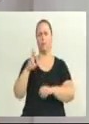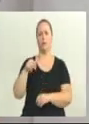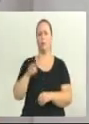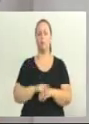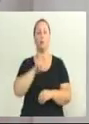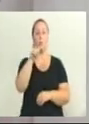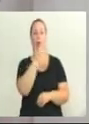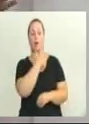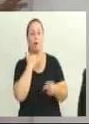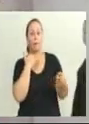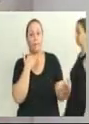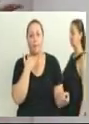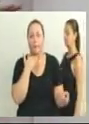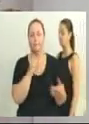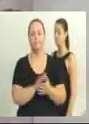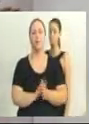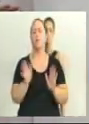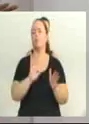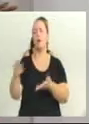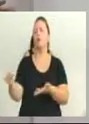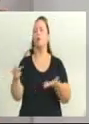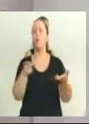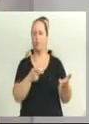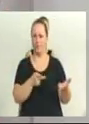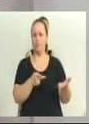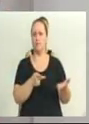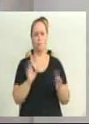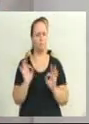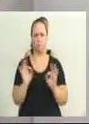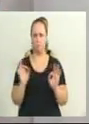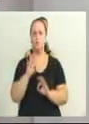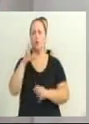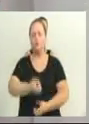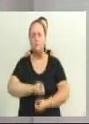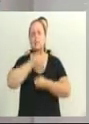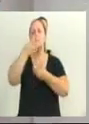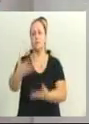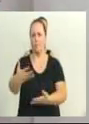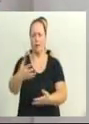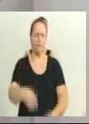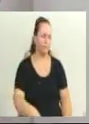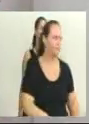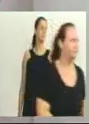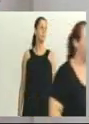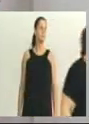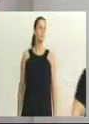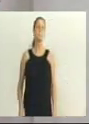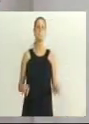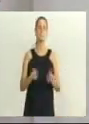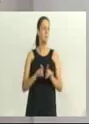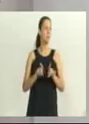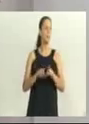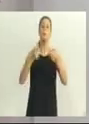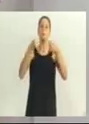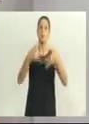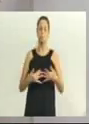vida. Então não é aqui um convite, não. É aqui um desabafo e um esclarecimento. Nós vamos